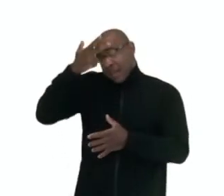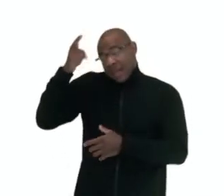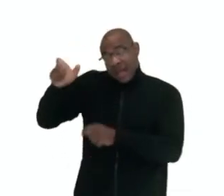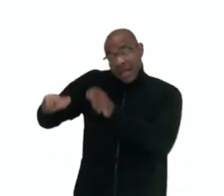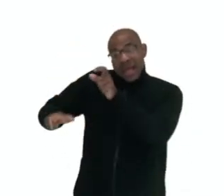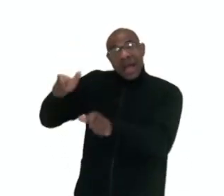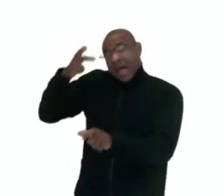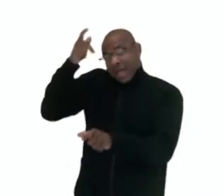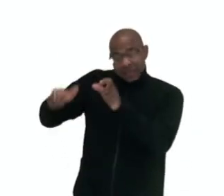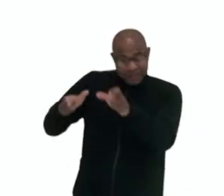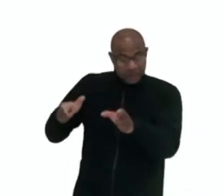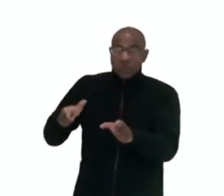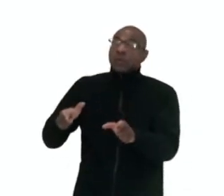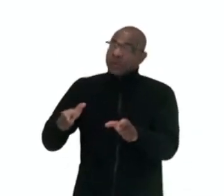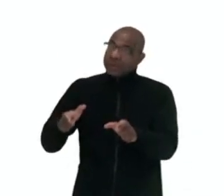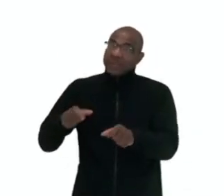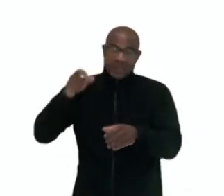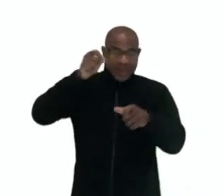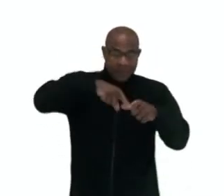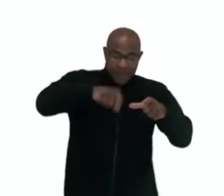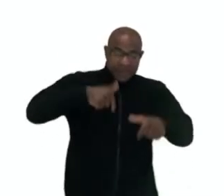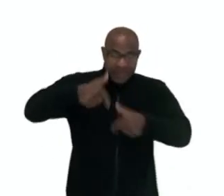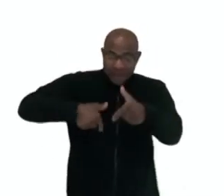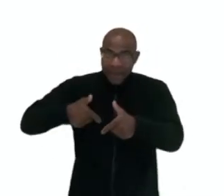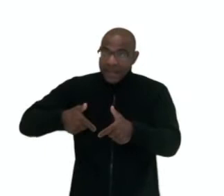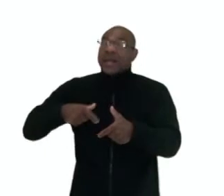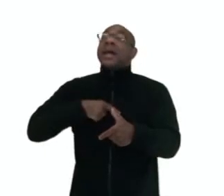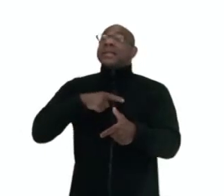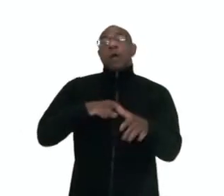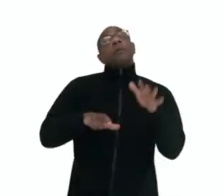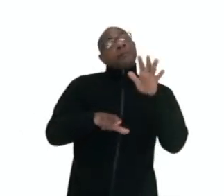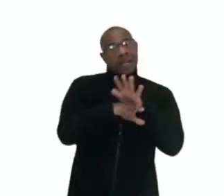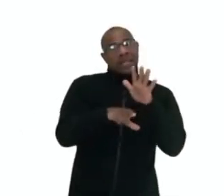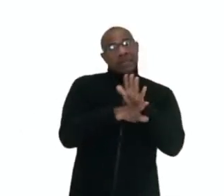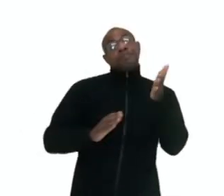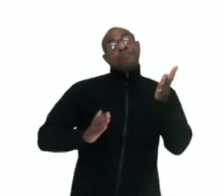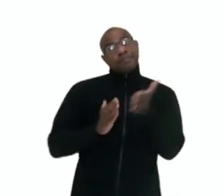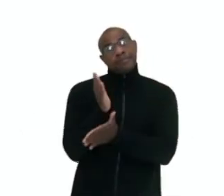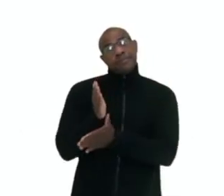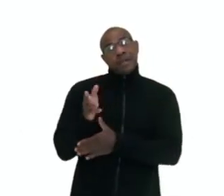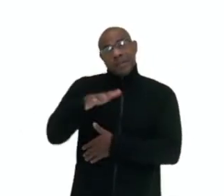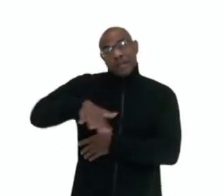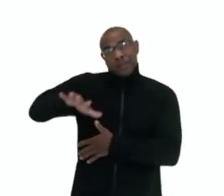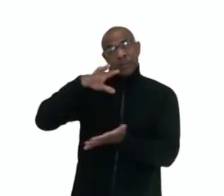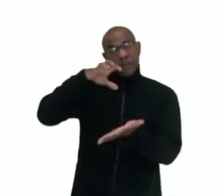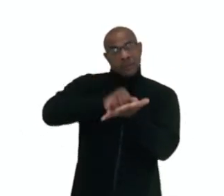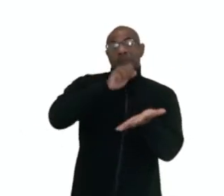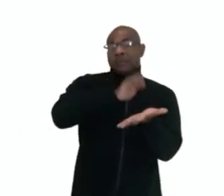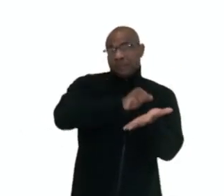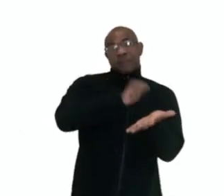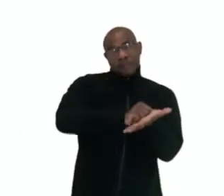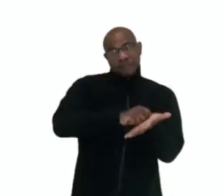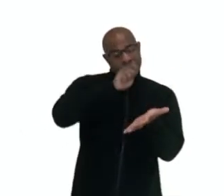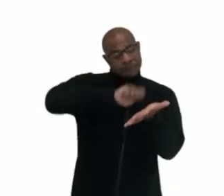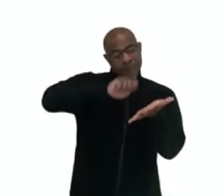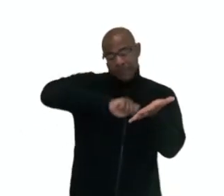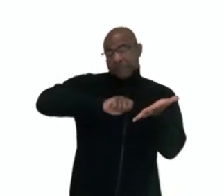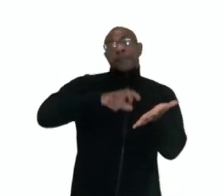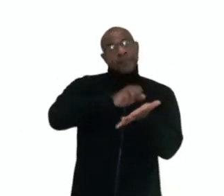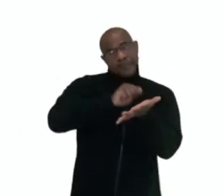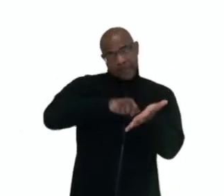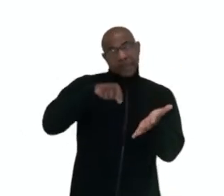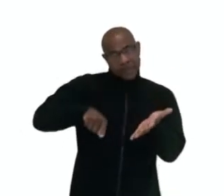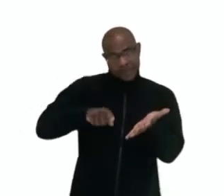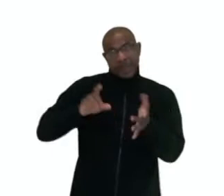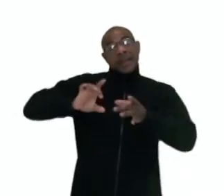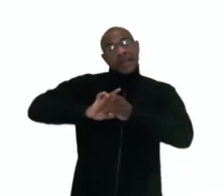criada a portaria que normatiza procedimentos para o cadastramento de tradicionais produtores de produtos florestais não